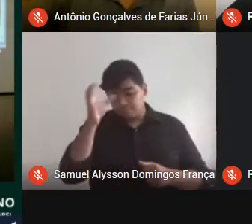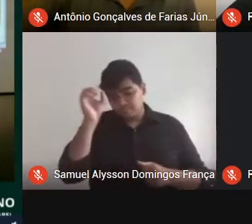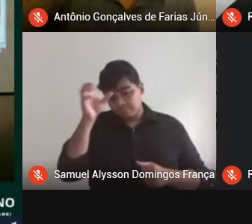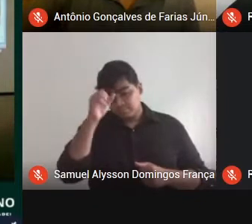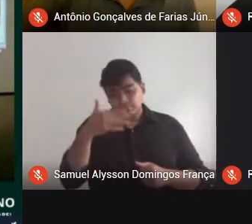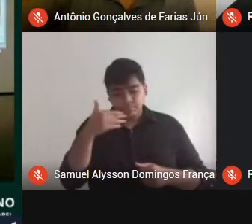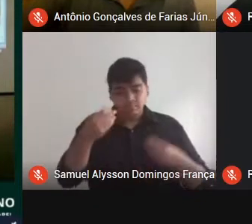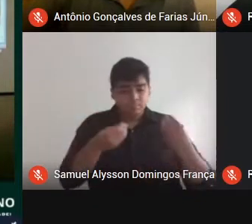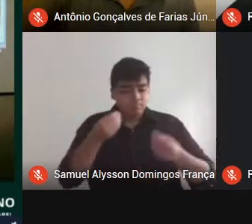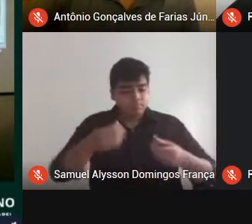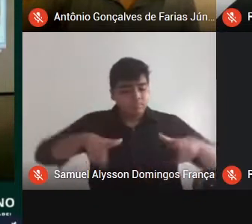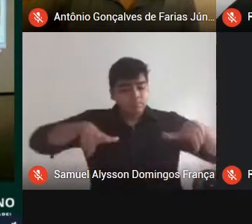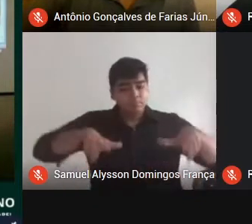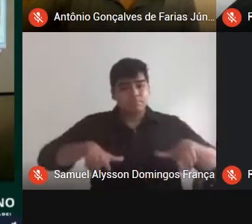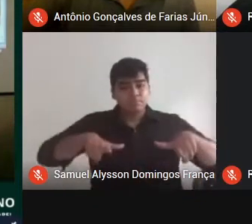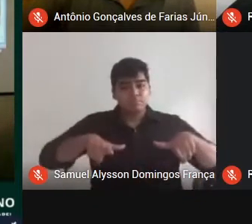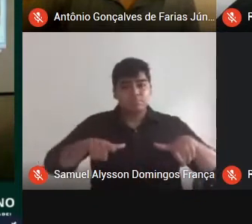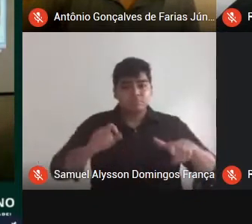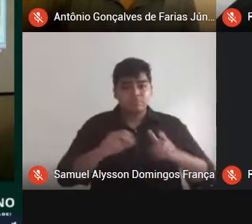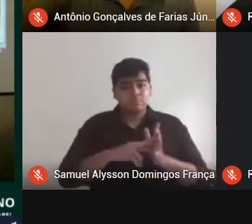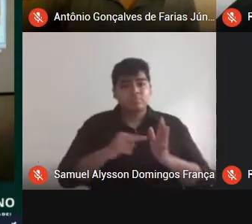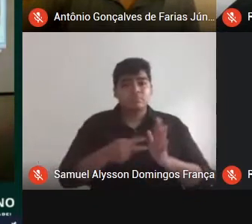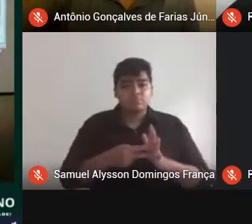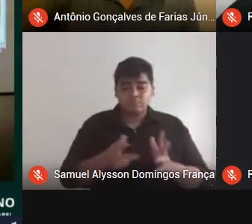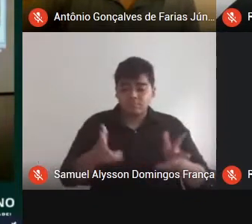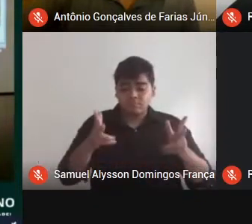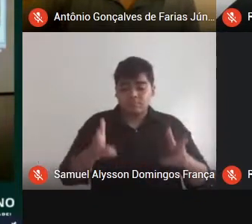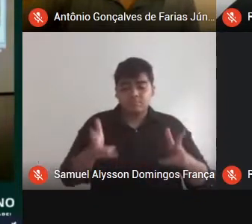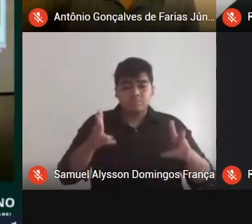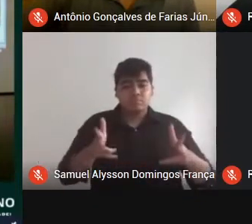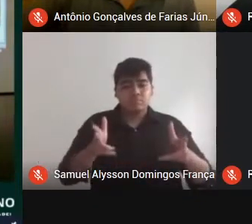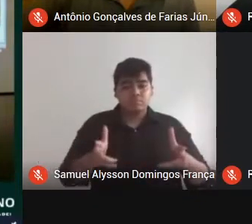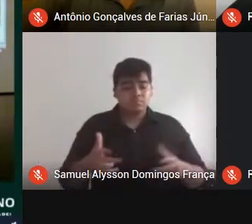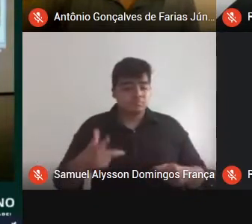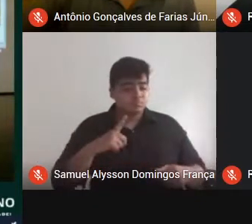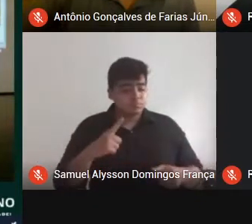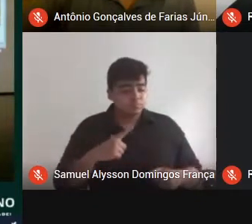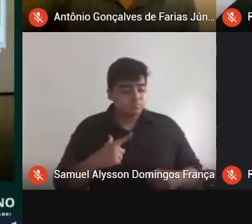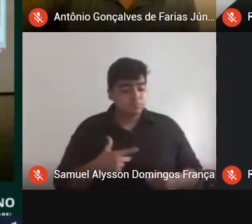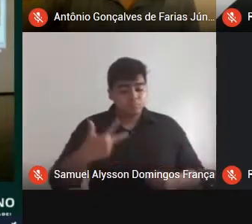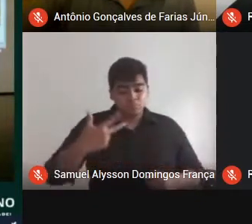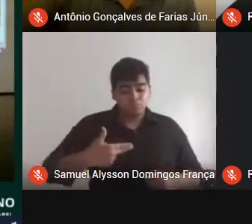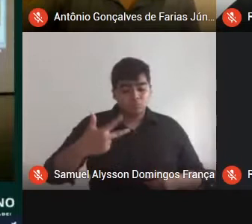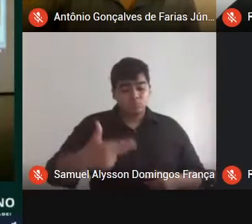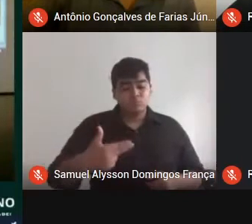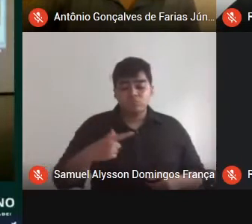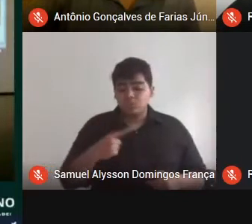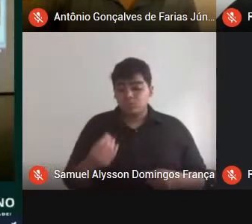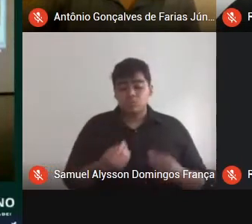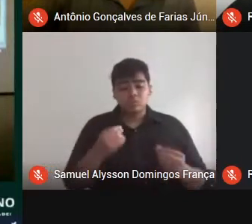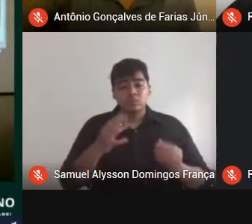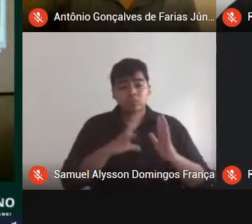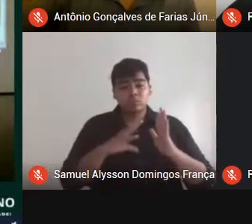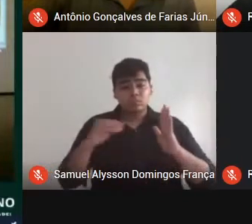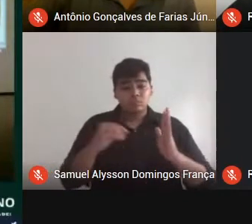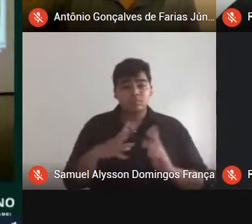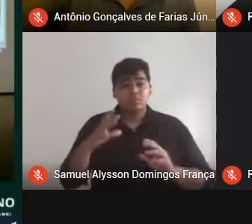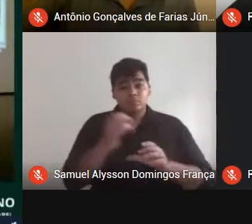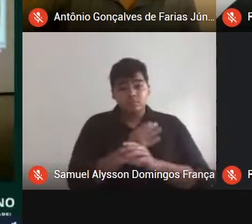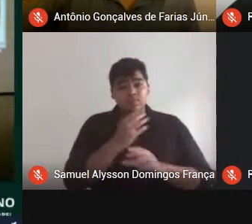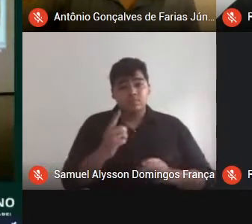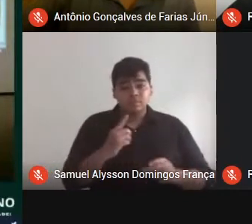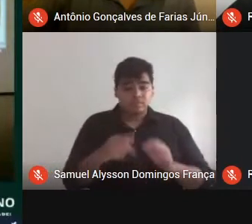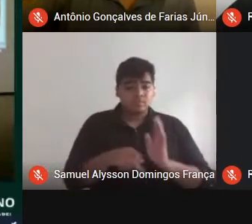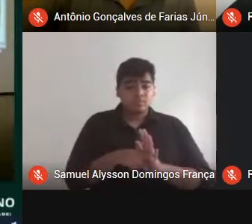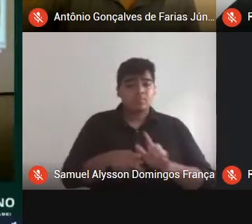planta baixa, o que é um corte longitudinal, transversal, o próprio modelo completo do projeto